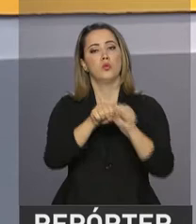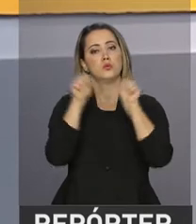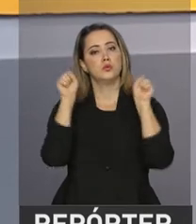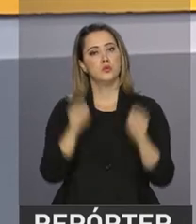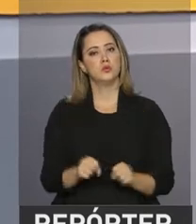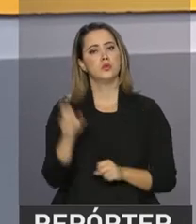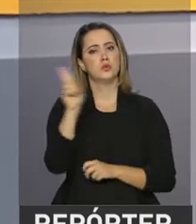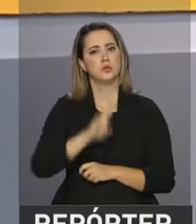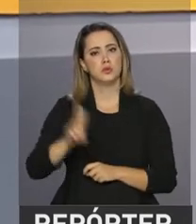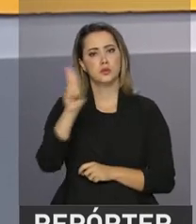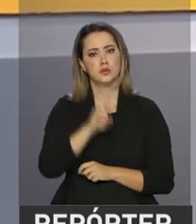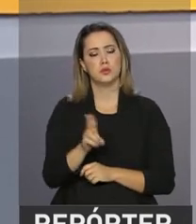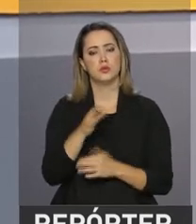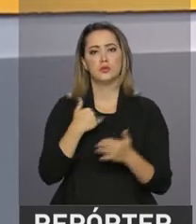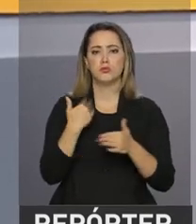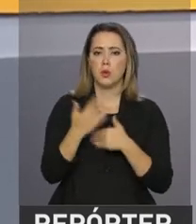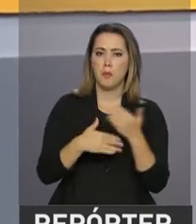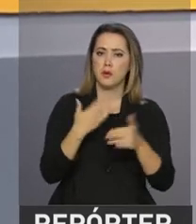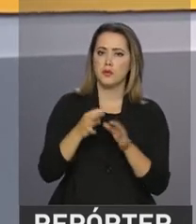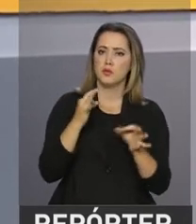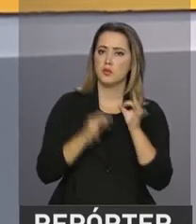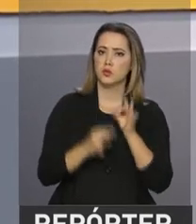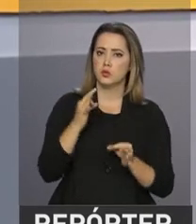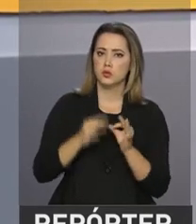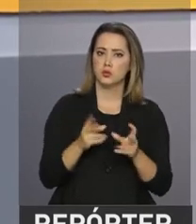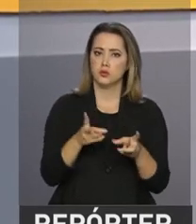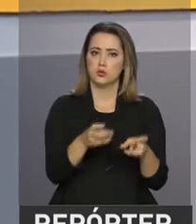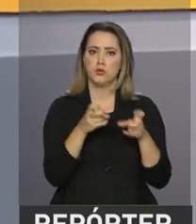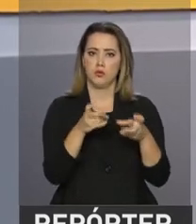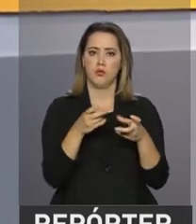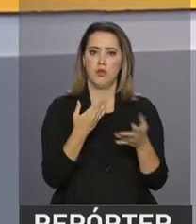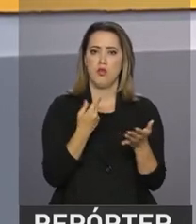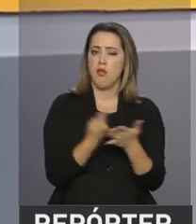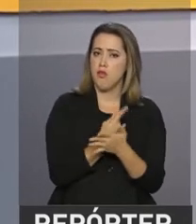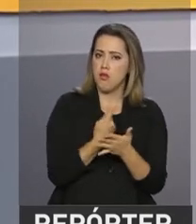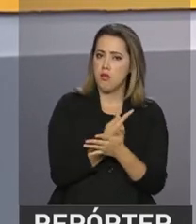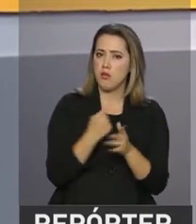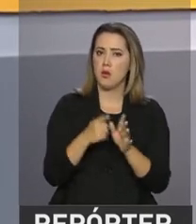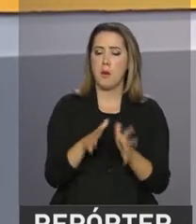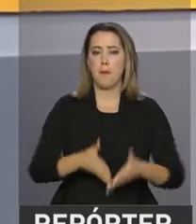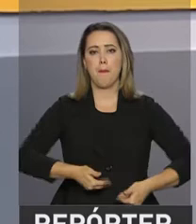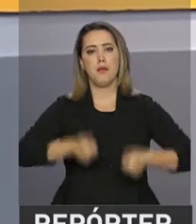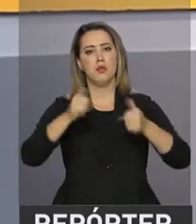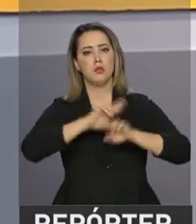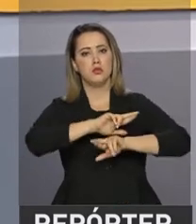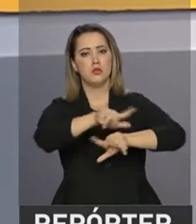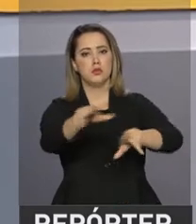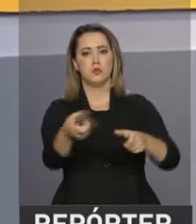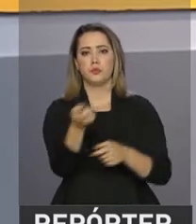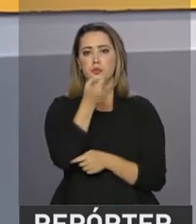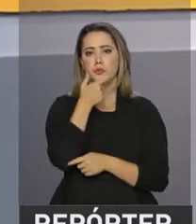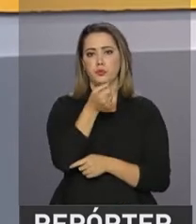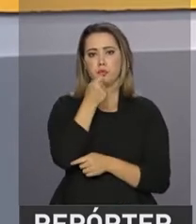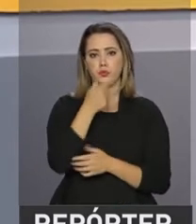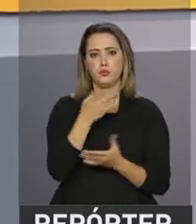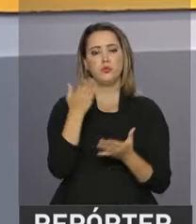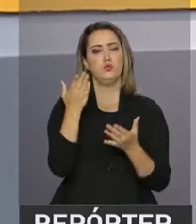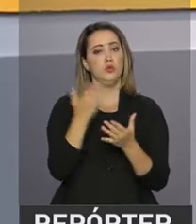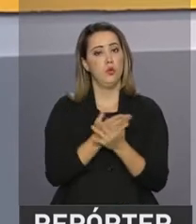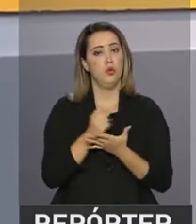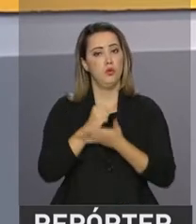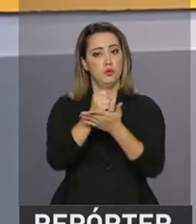ser usado pelo sus para acompanhar ações judiciais identificar falhas e aprimorar a variedade de medicamentos e procedimentos